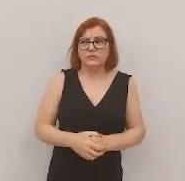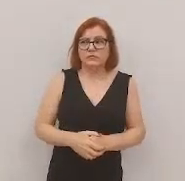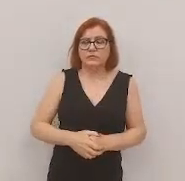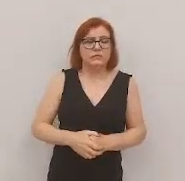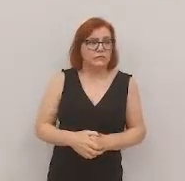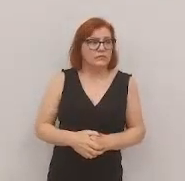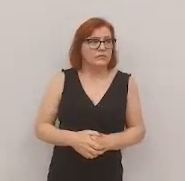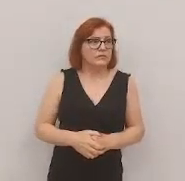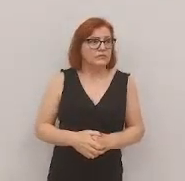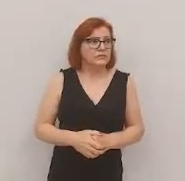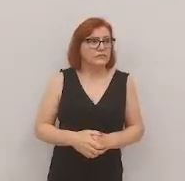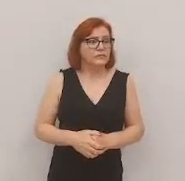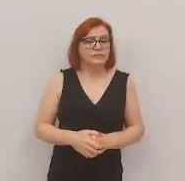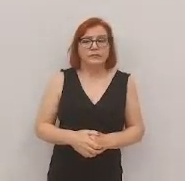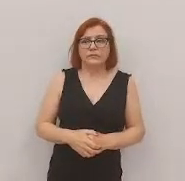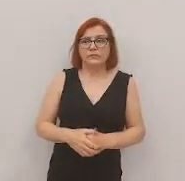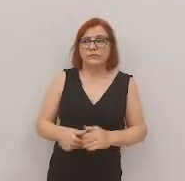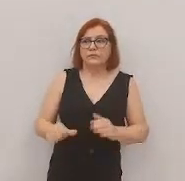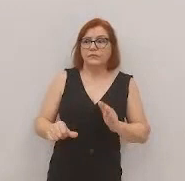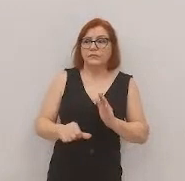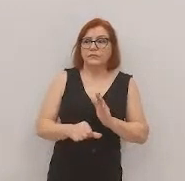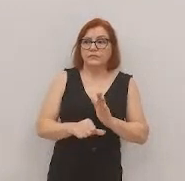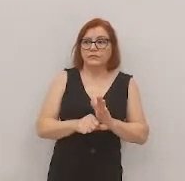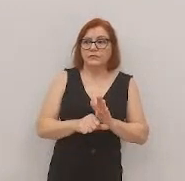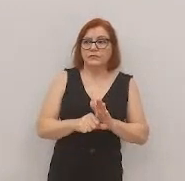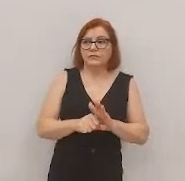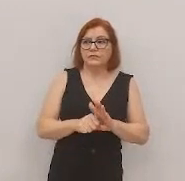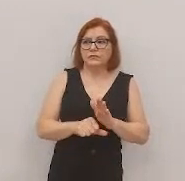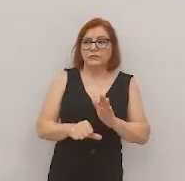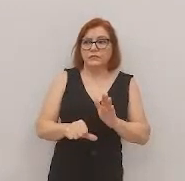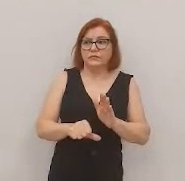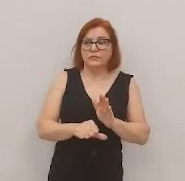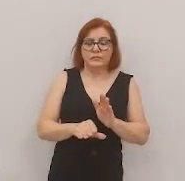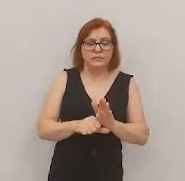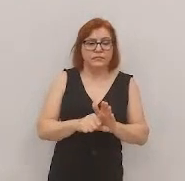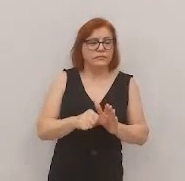1 Pedro, agora eu vou ler 1 Pedro 3,17.